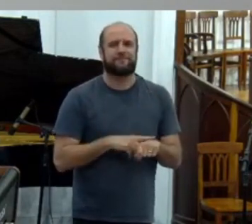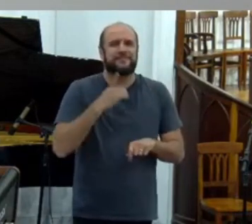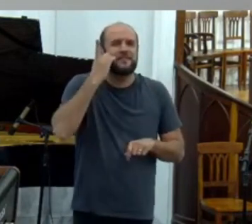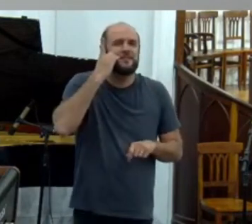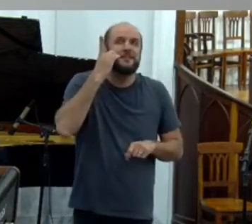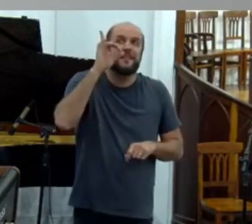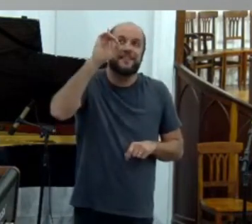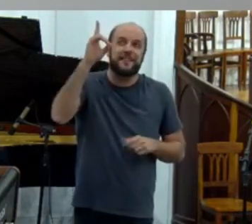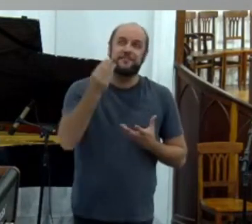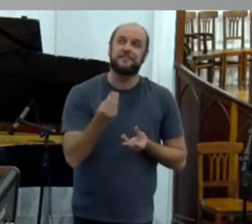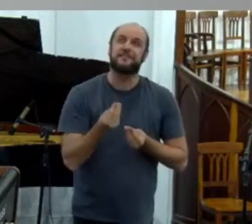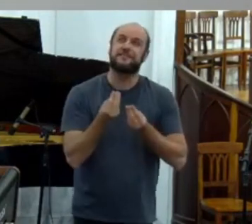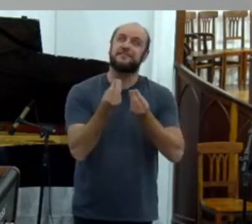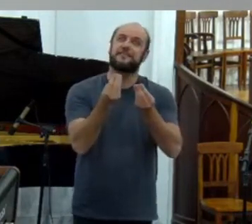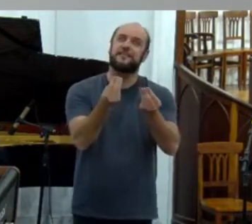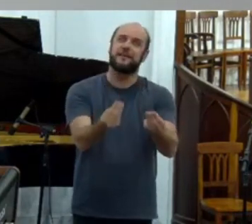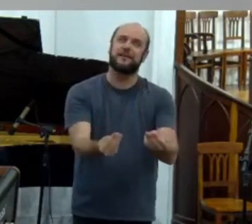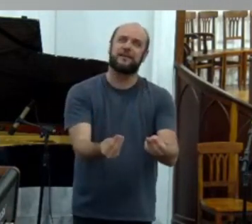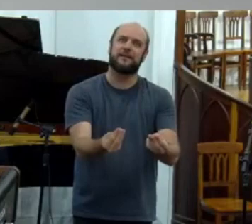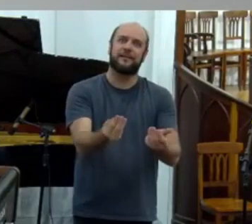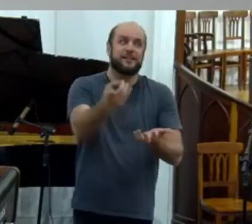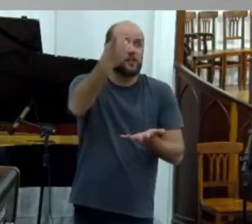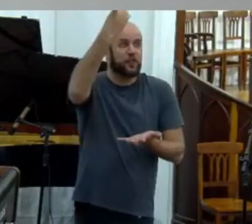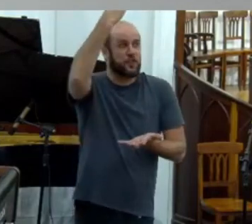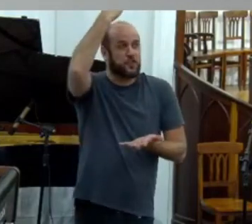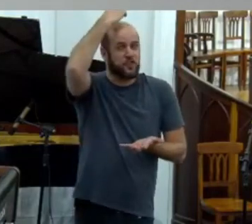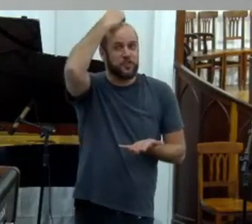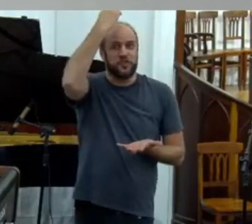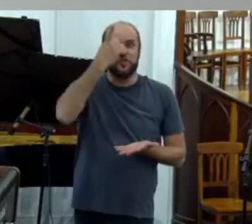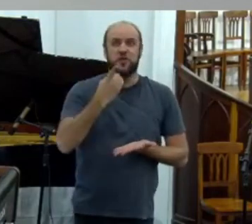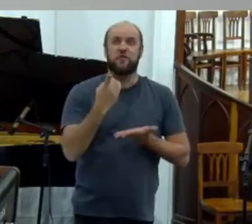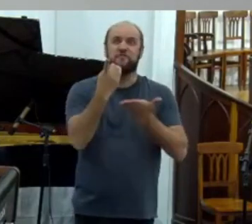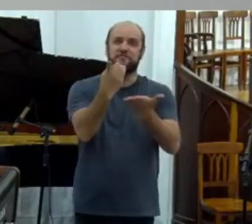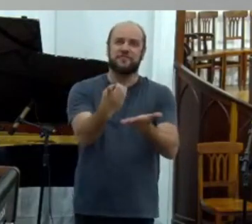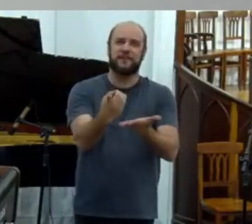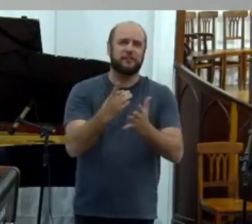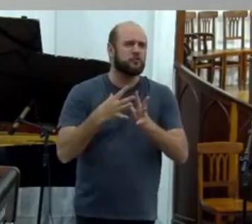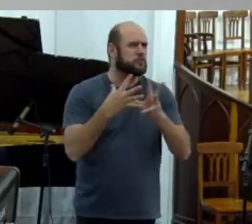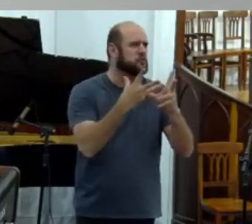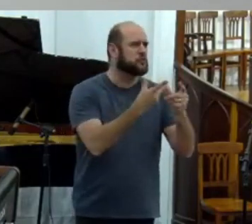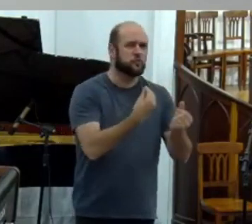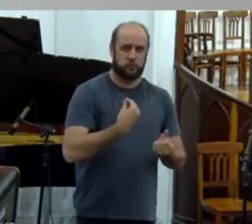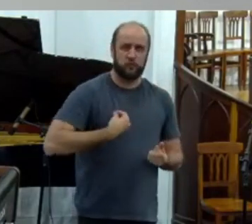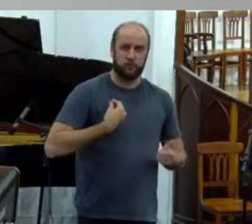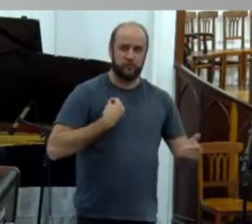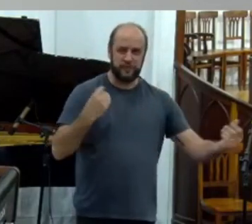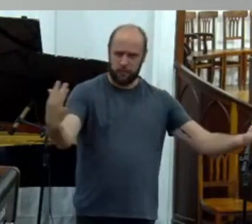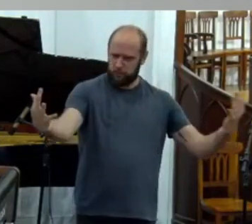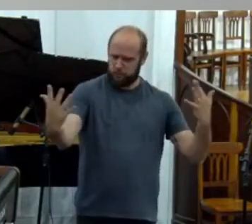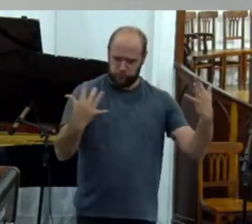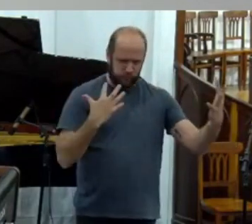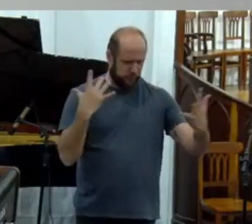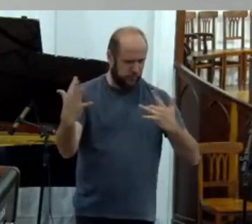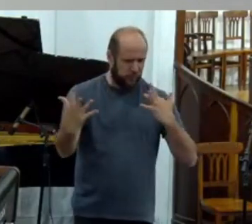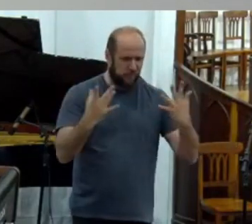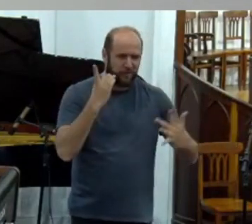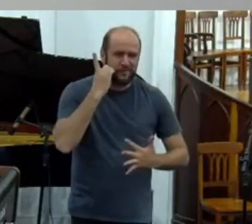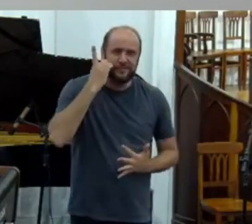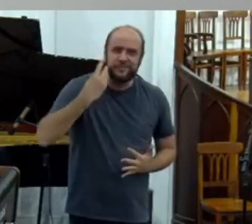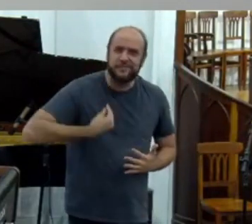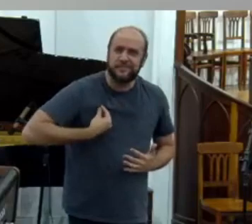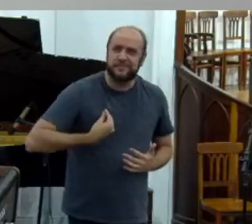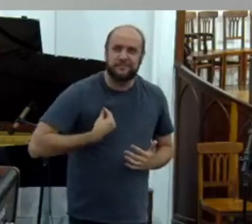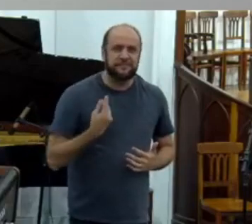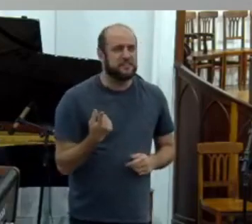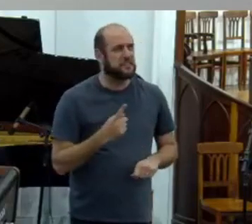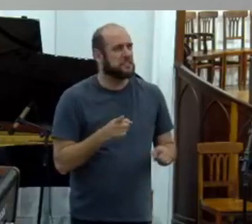que o Senhor deu. É um dom de Deus. Tudo o que vem à nossa vida, inclusive os dias que nós vamos viver,